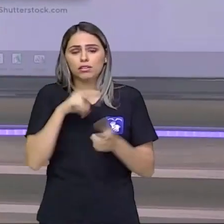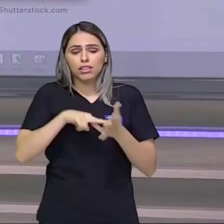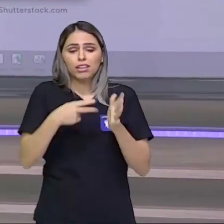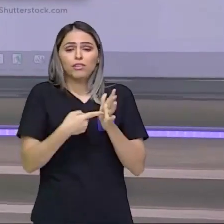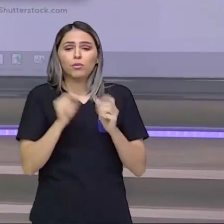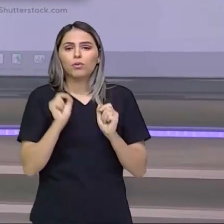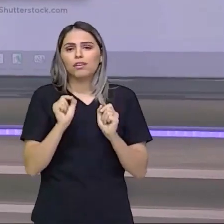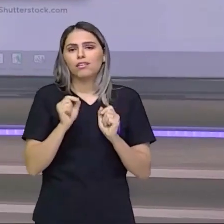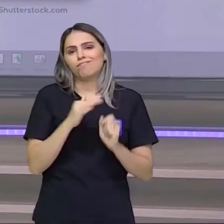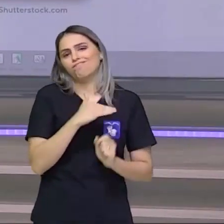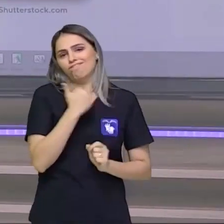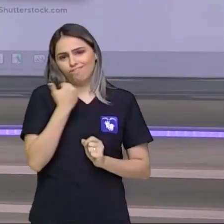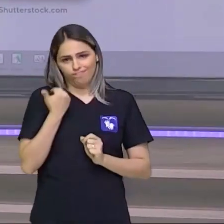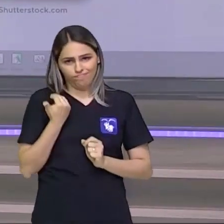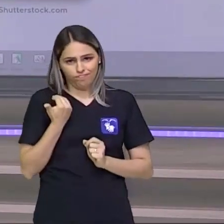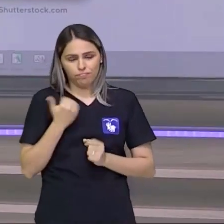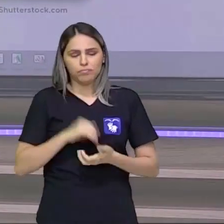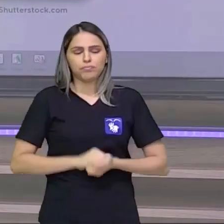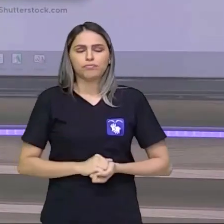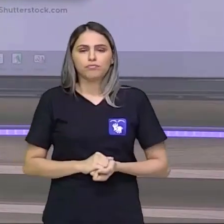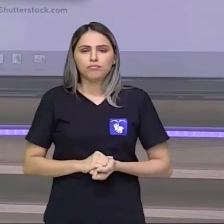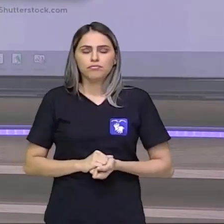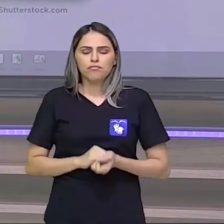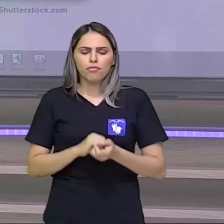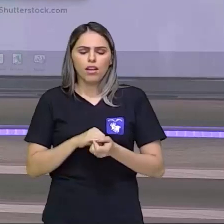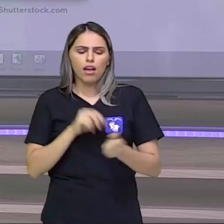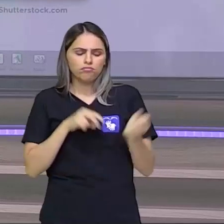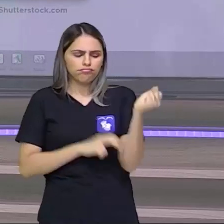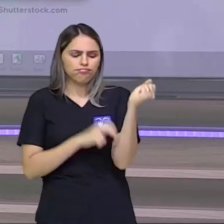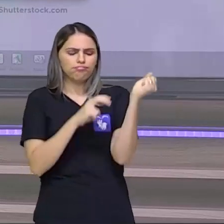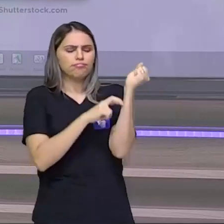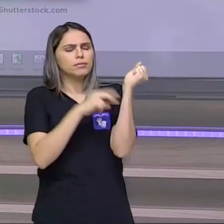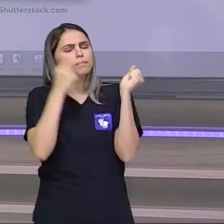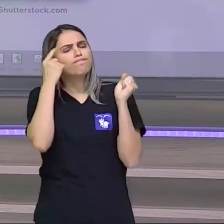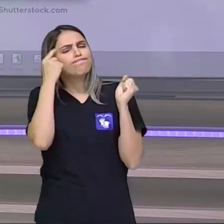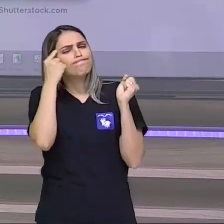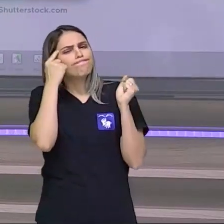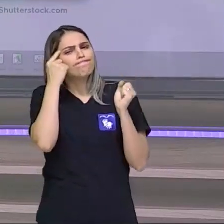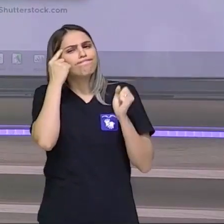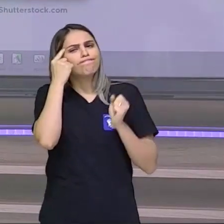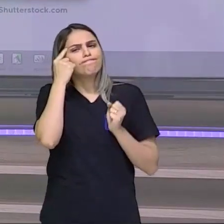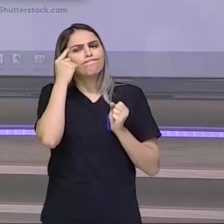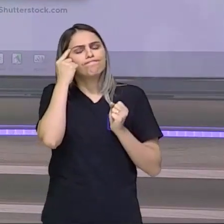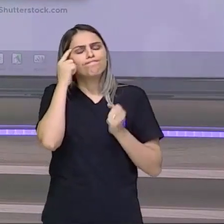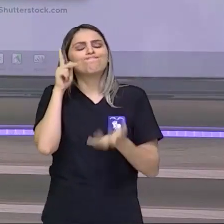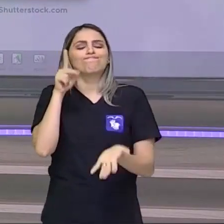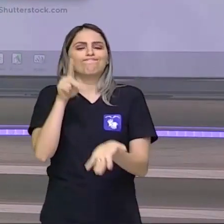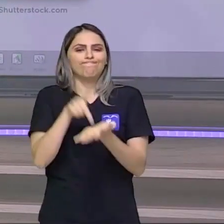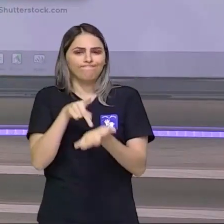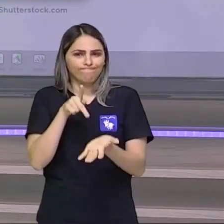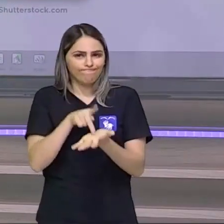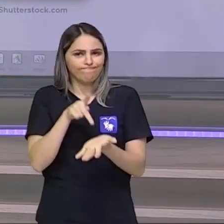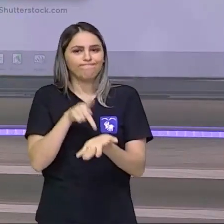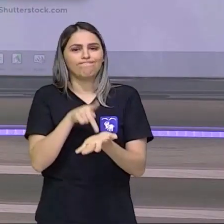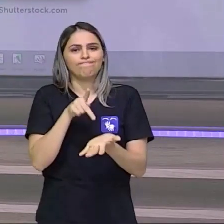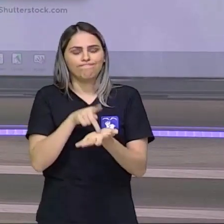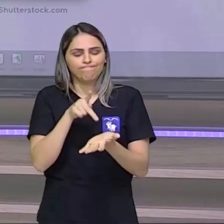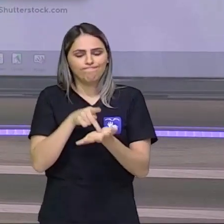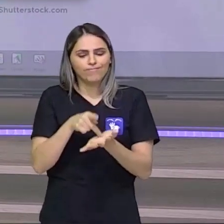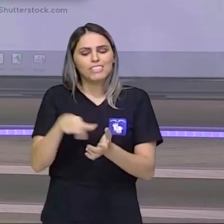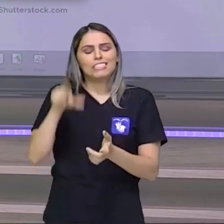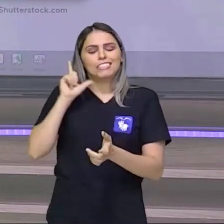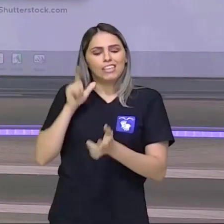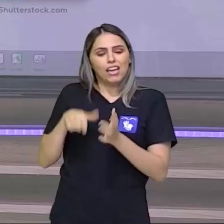Morrer. Aí a dona cigarra pensou e ela disse, é verdade, eu deveria